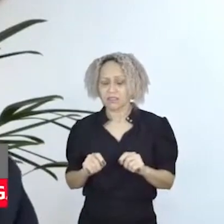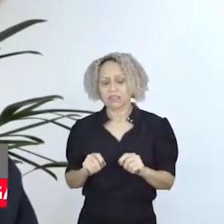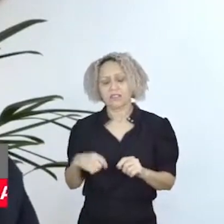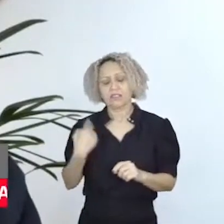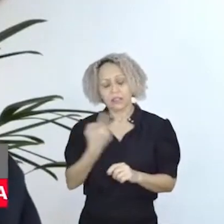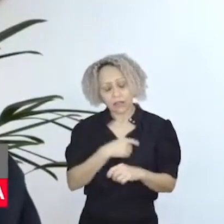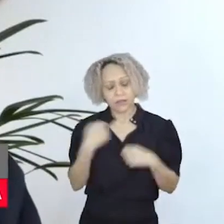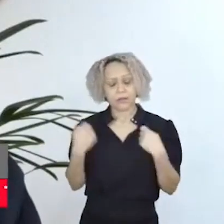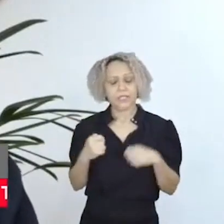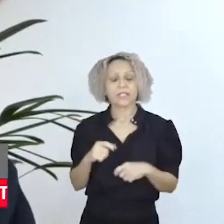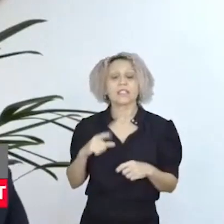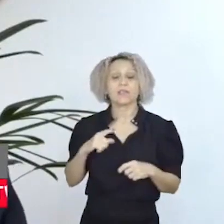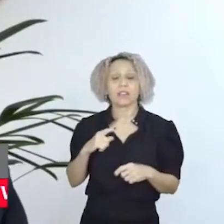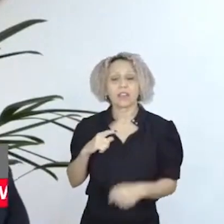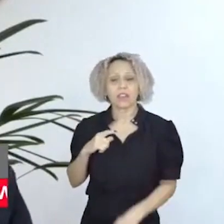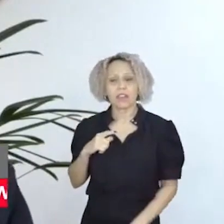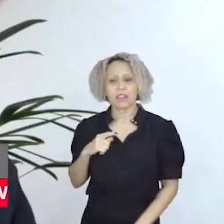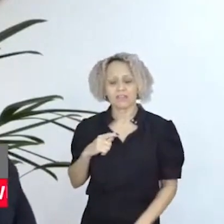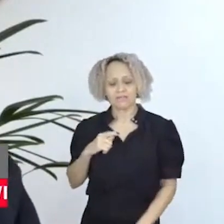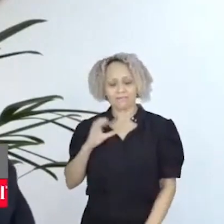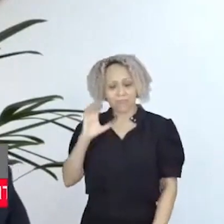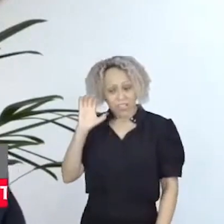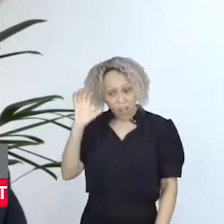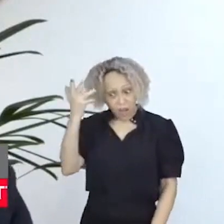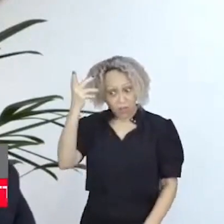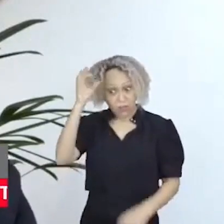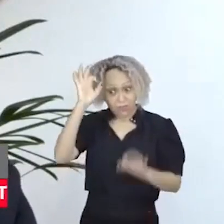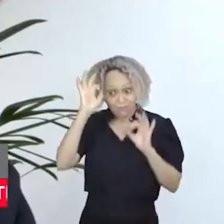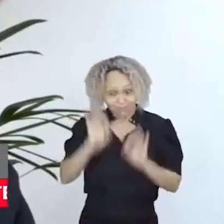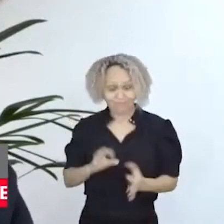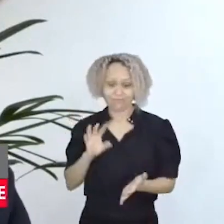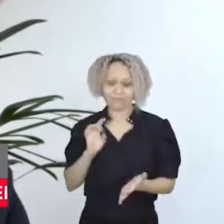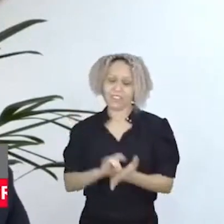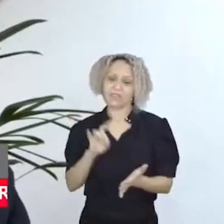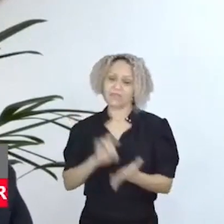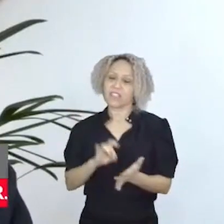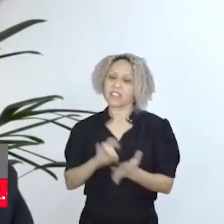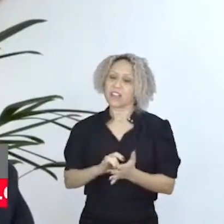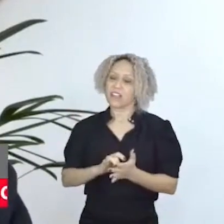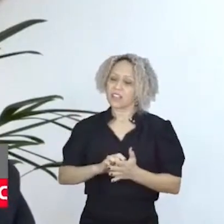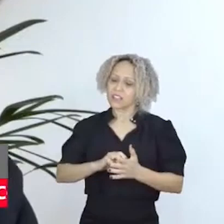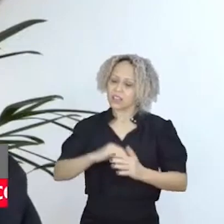soluções efetivas, intenção de promover